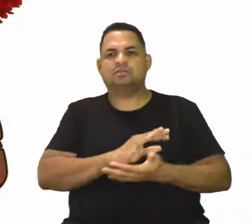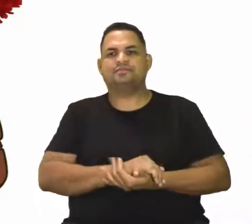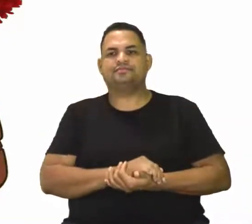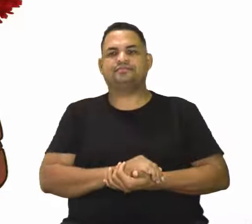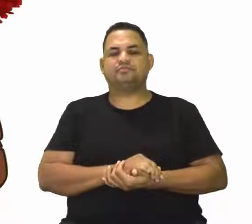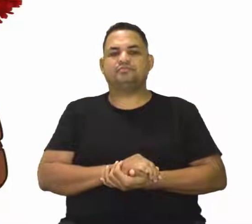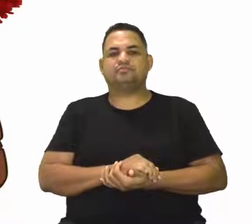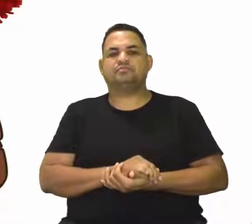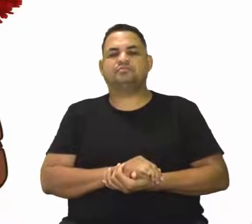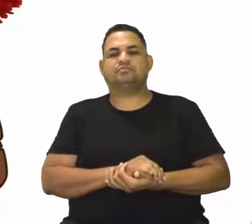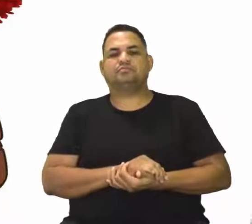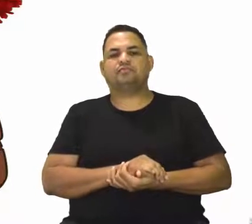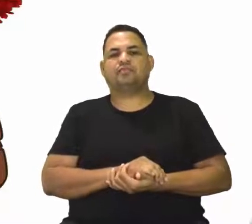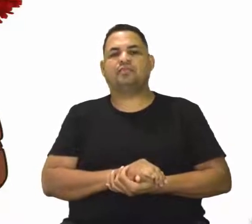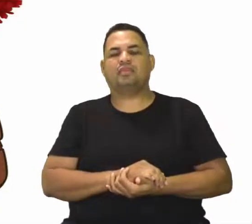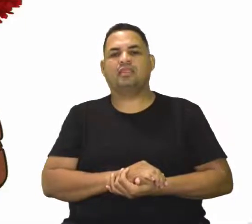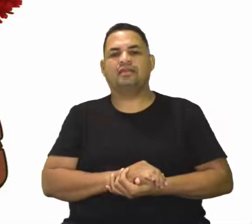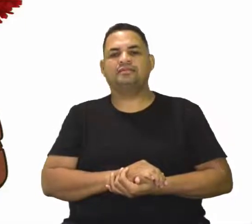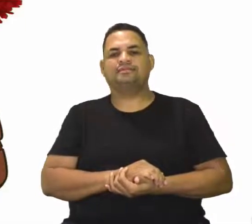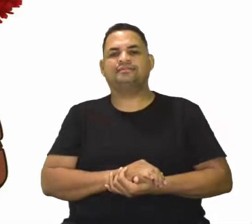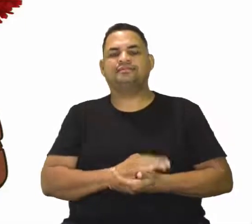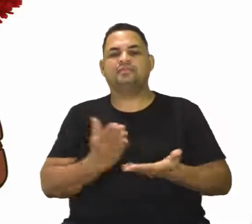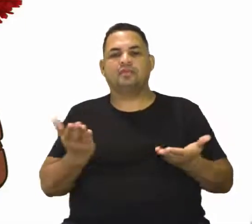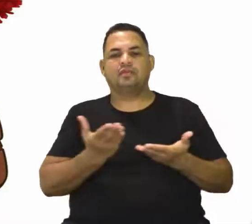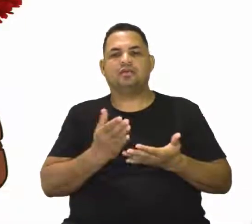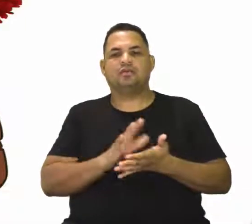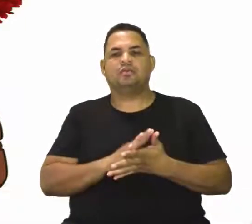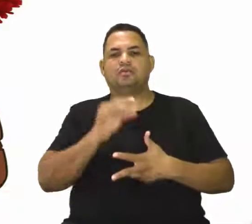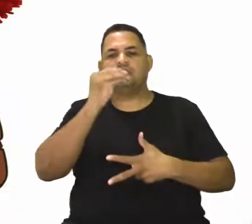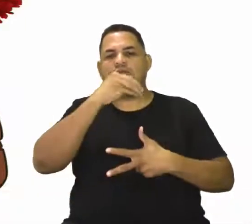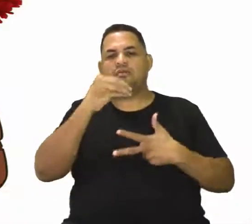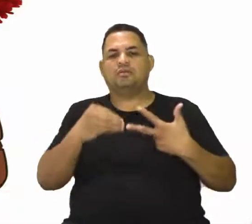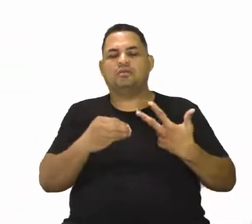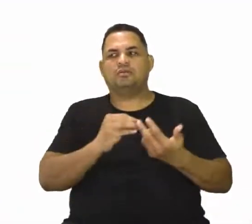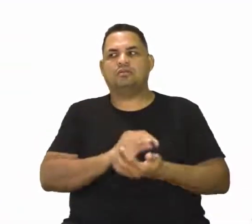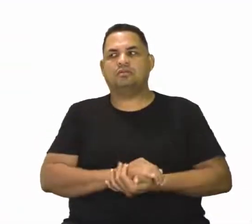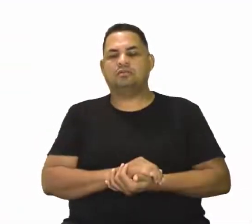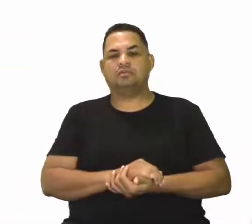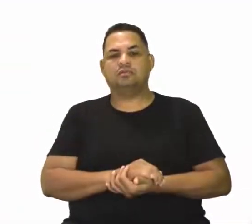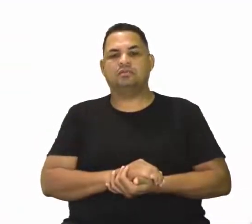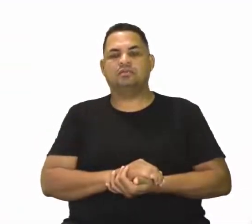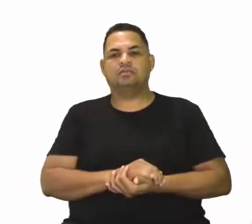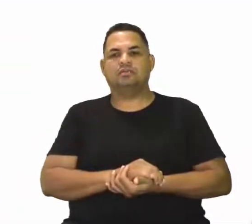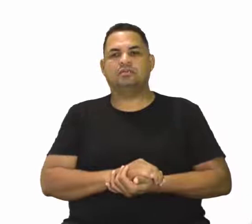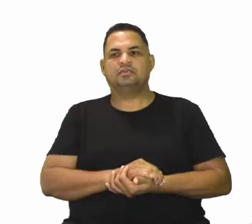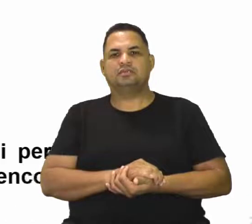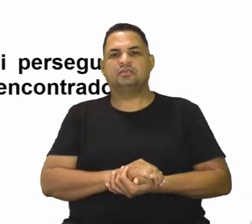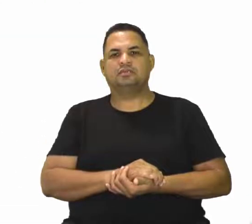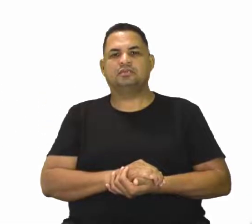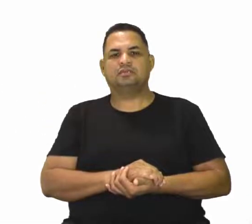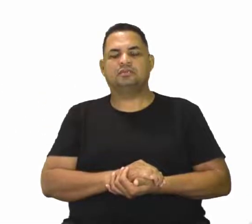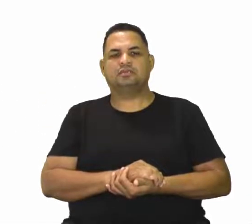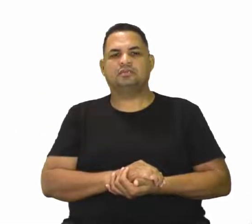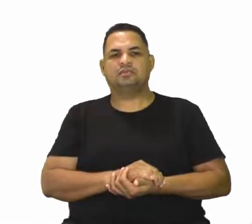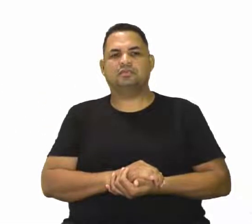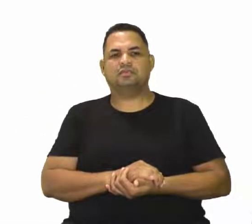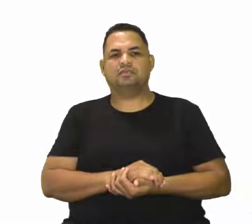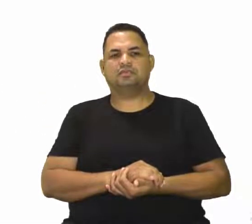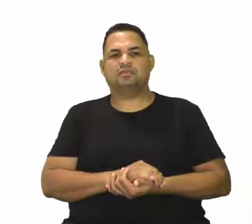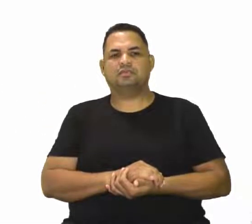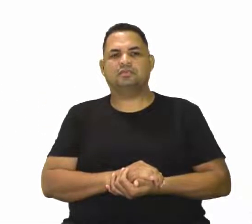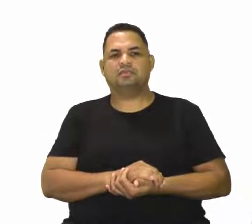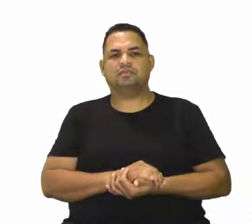Eita agora vamos para a hora do Enem essa promete diz o que diz o seguinte